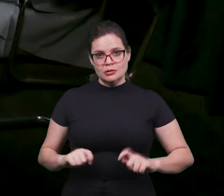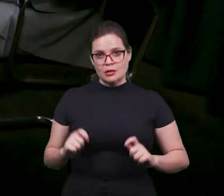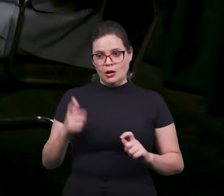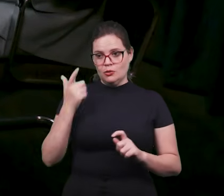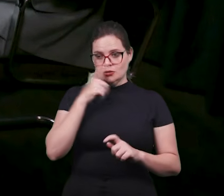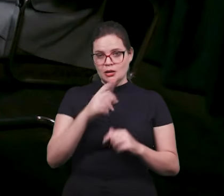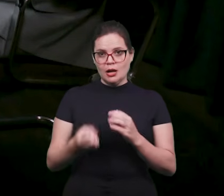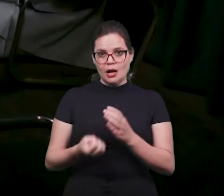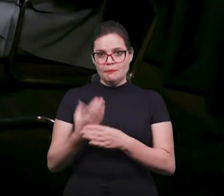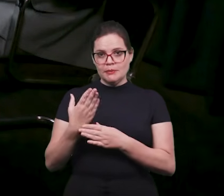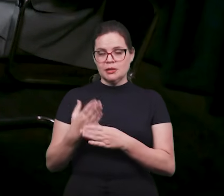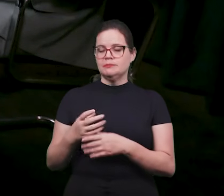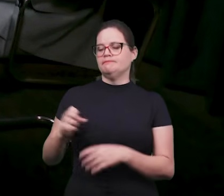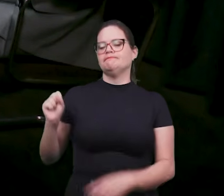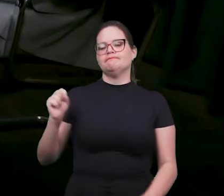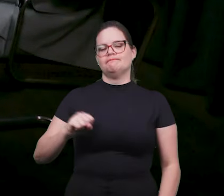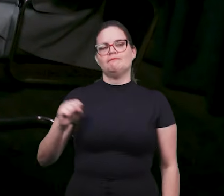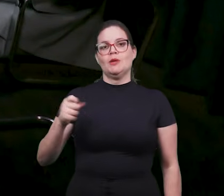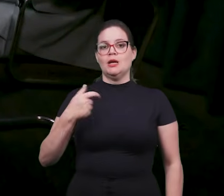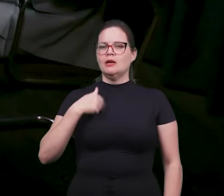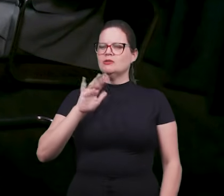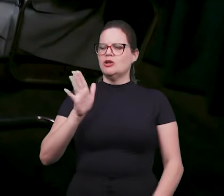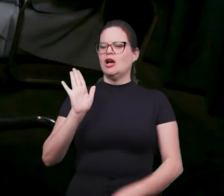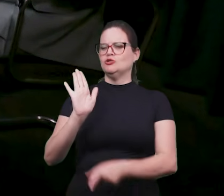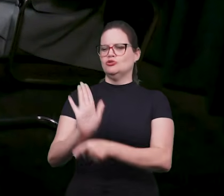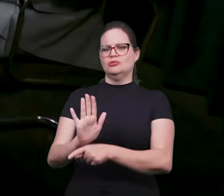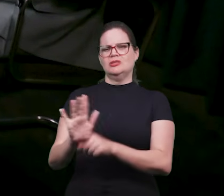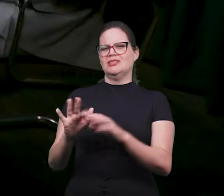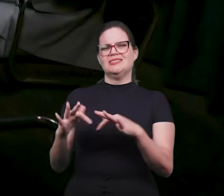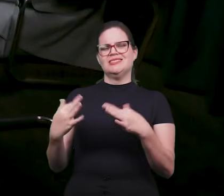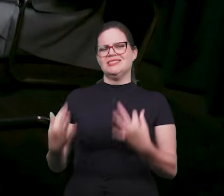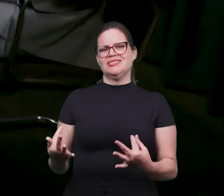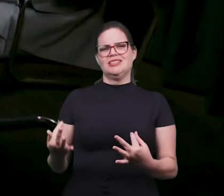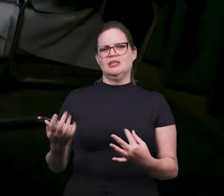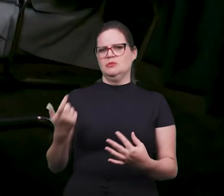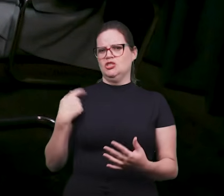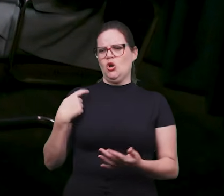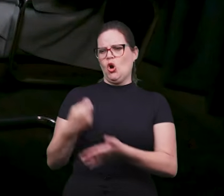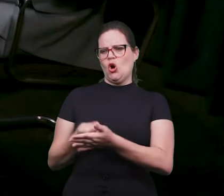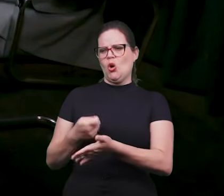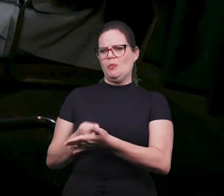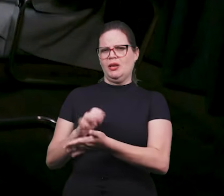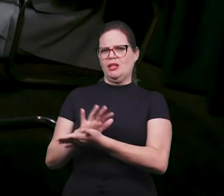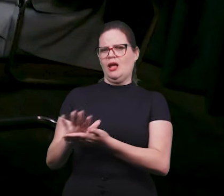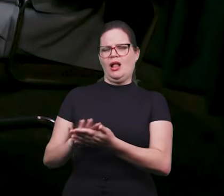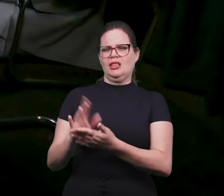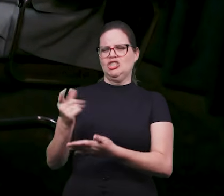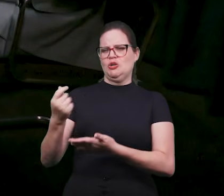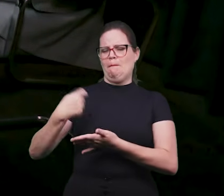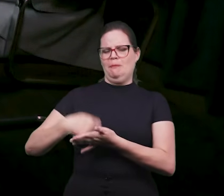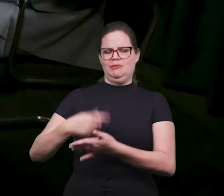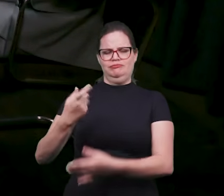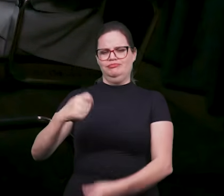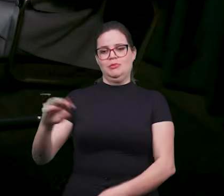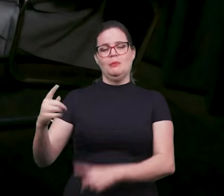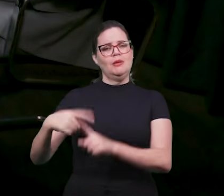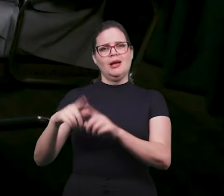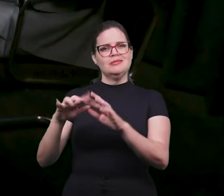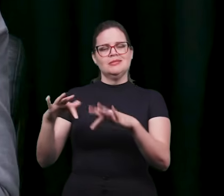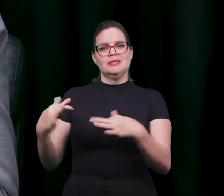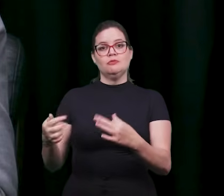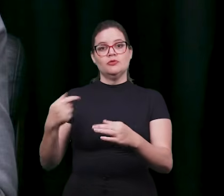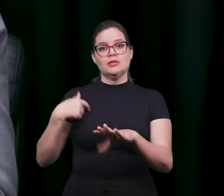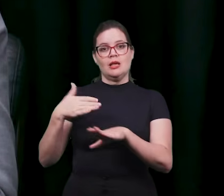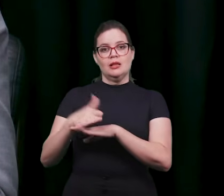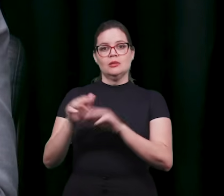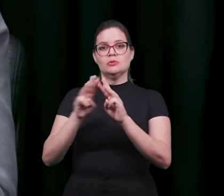pela internet. Eu já auxiliei algumas pessoas e até era uma coisa tão simples e sem cobrança da minha parte, no qual você entra no